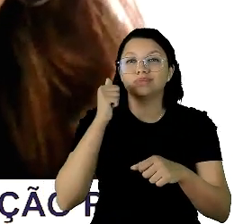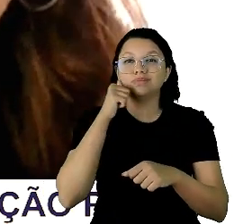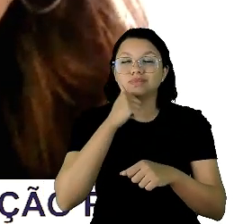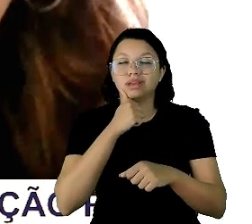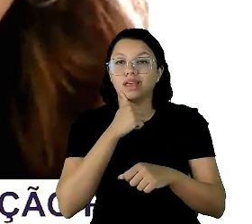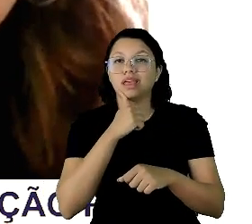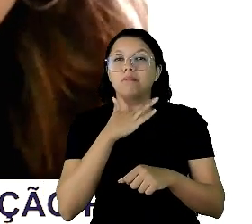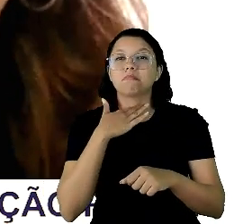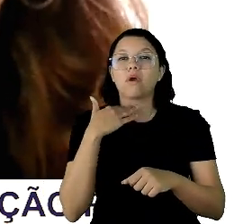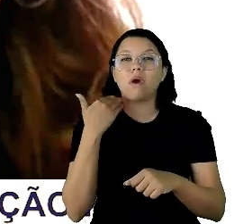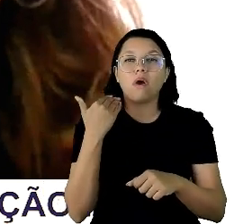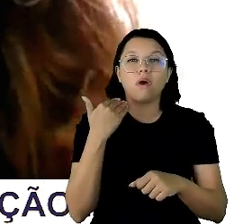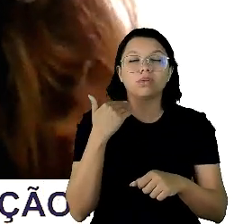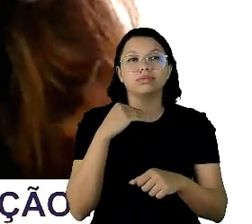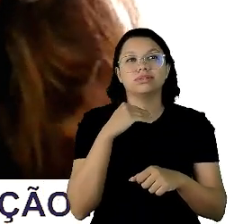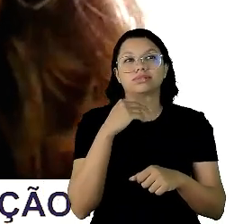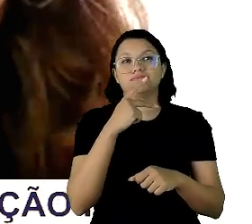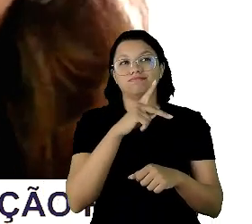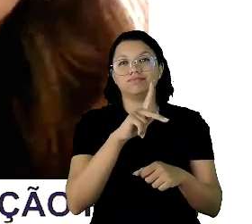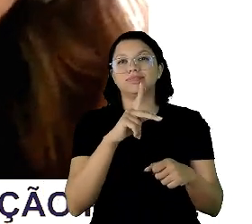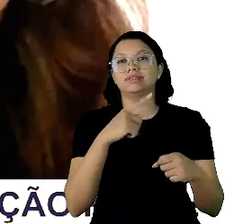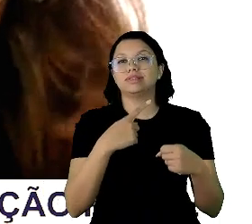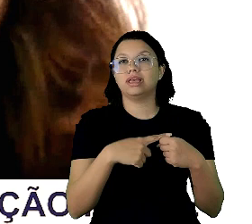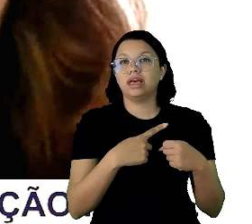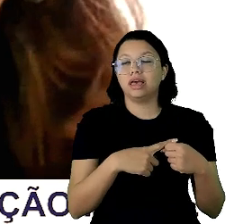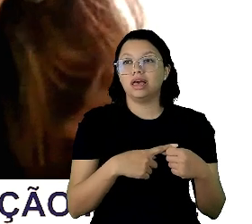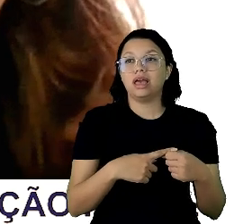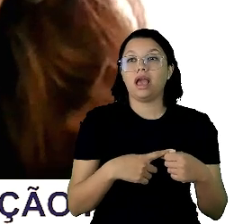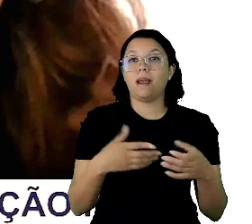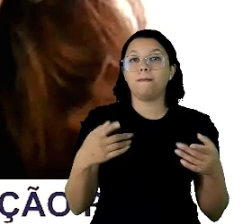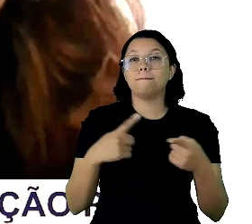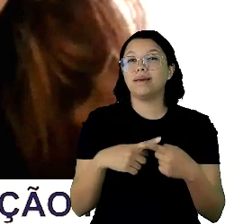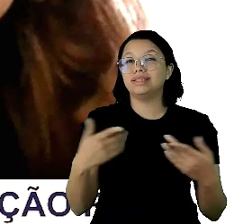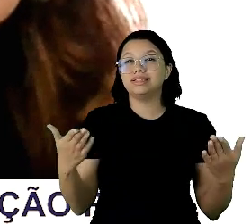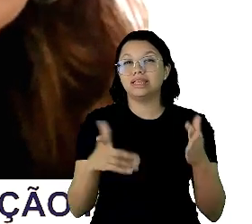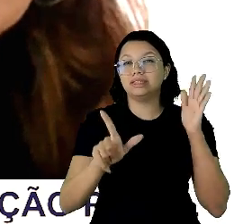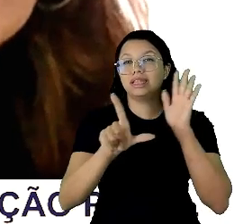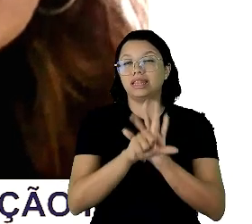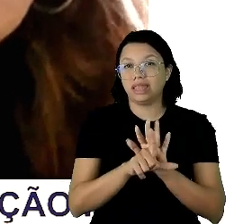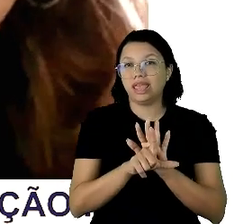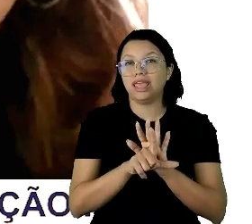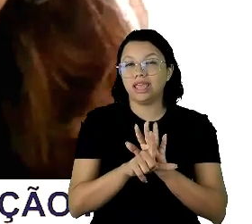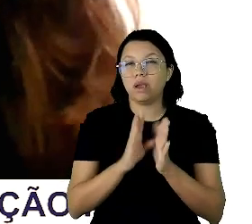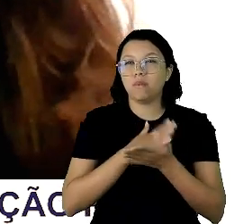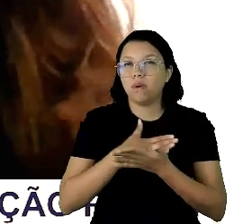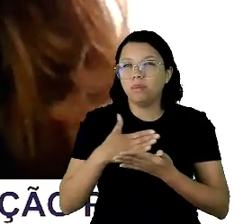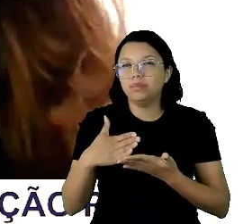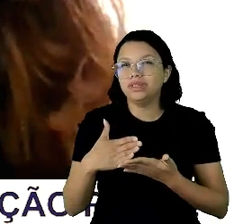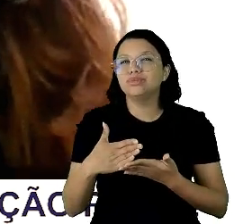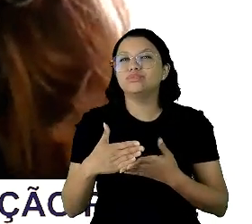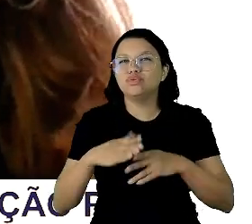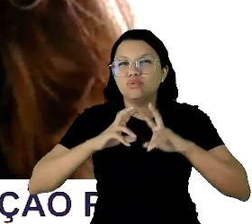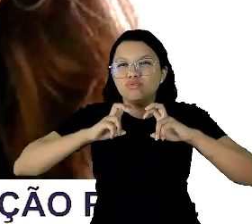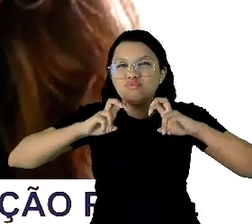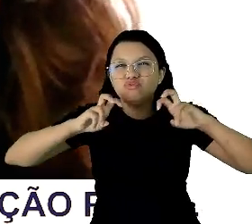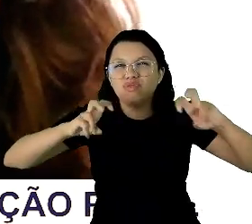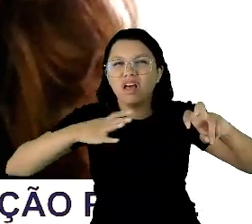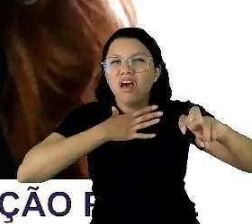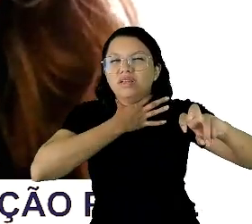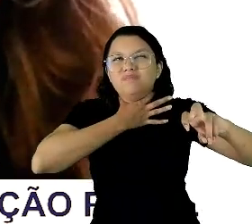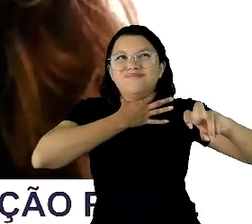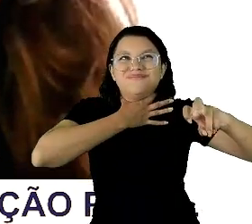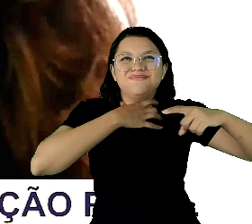Mas essa lei é o começo de um grito que estava sufocado. Então, vamos pensar assim, vamos